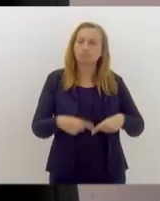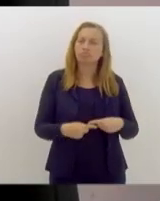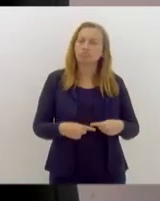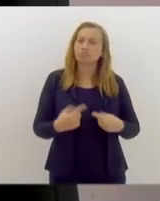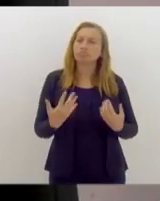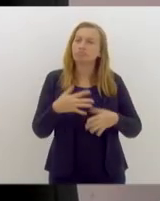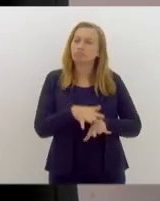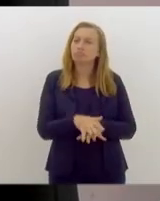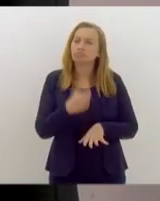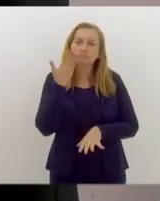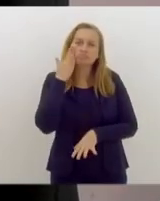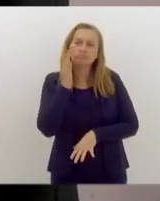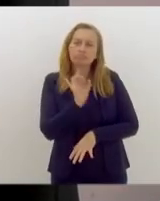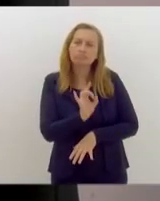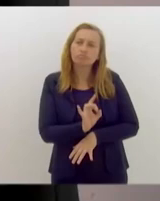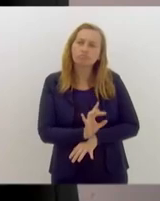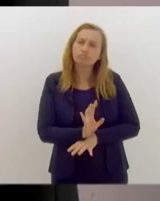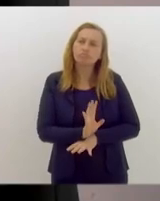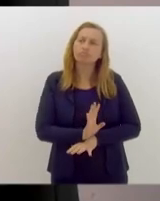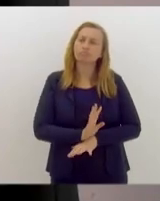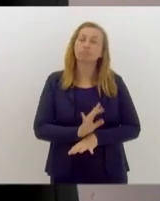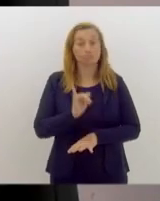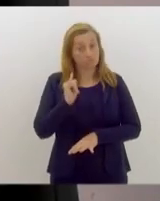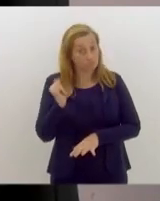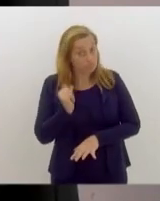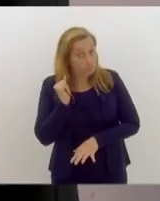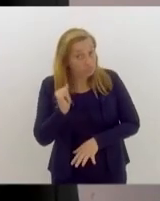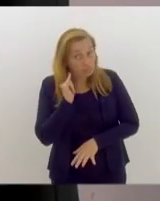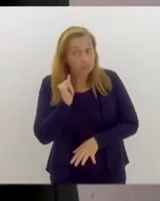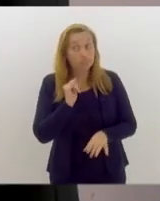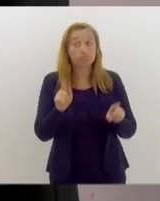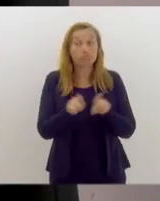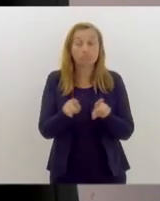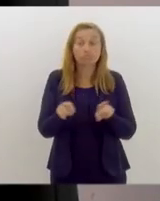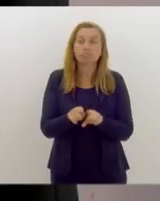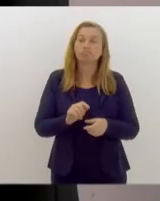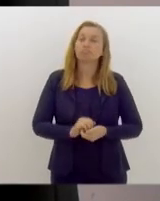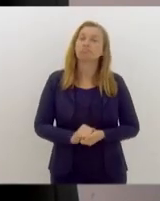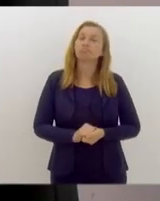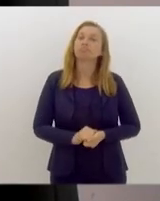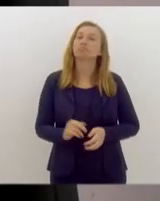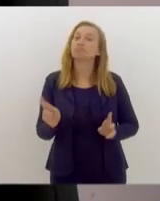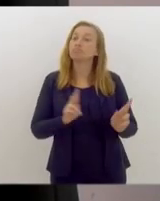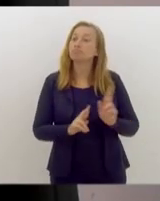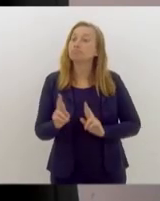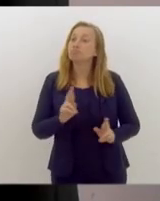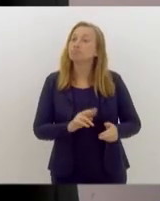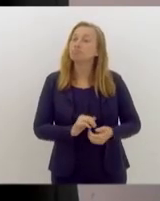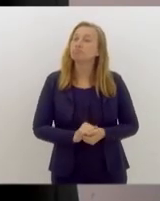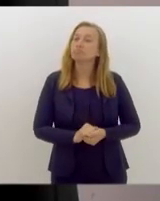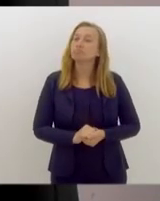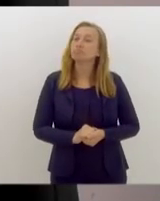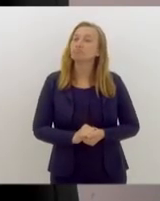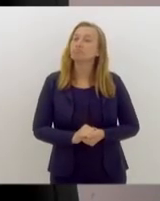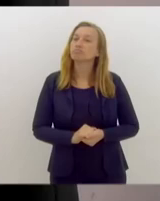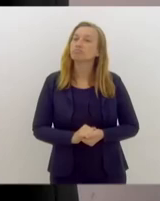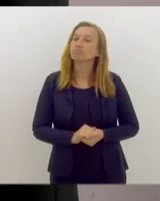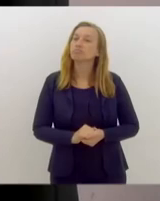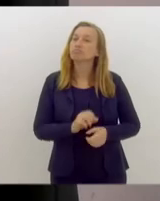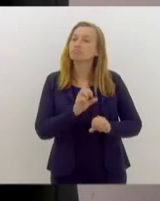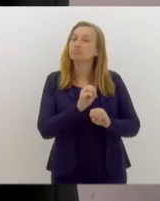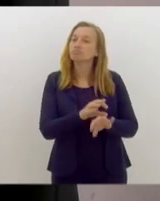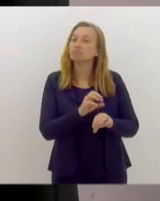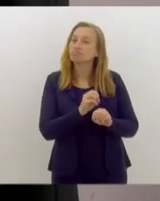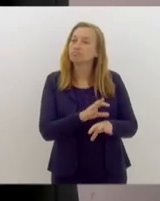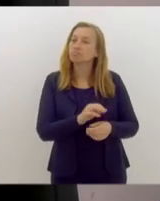inclusão, entendido apenas, e ele é importantíssimo nesse aspecto também, entendido apenas em relação ao atendimento educacional